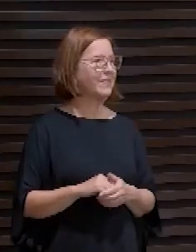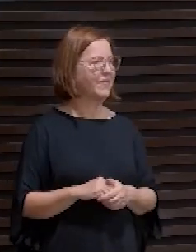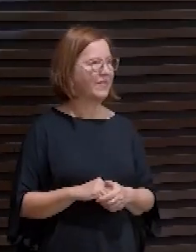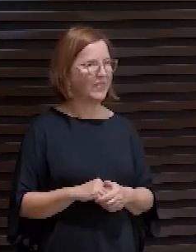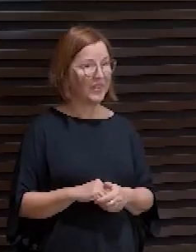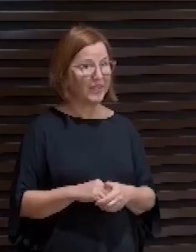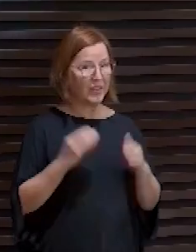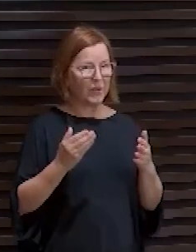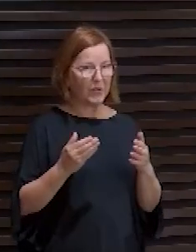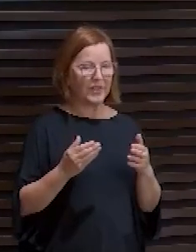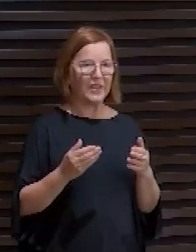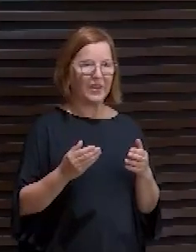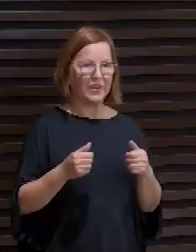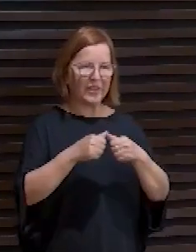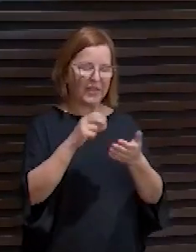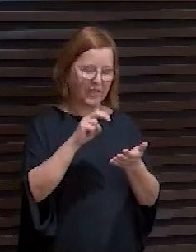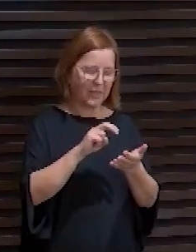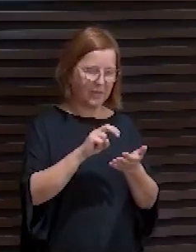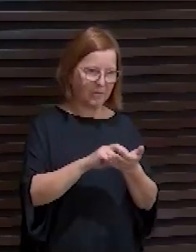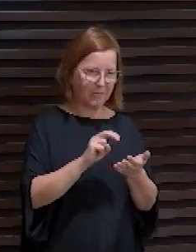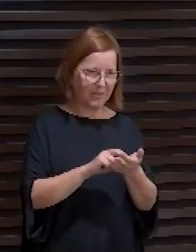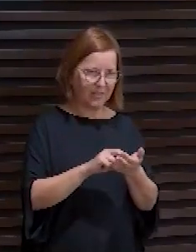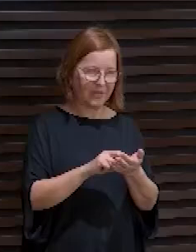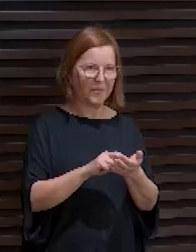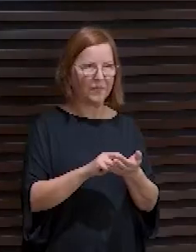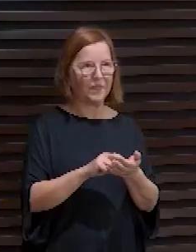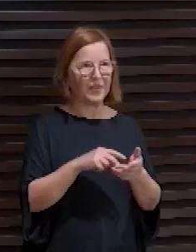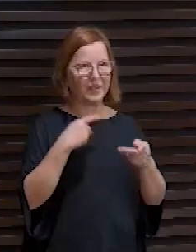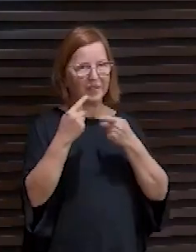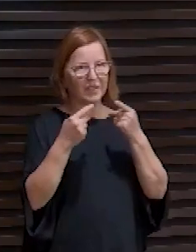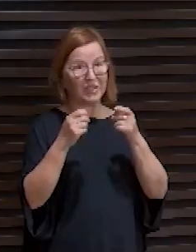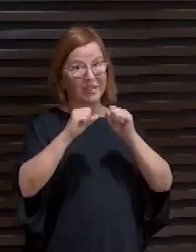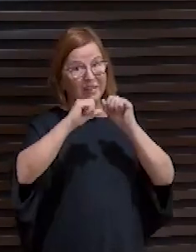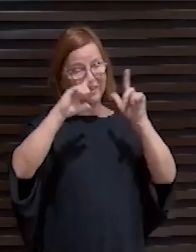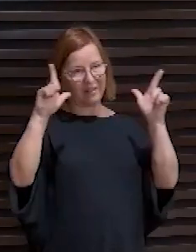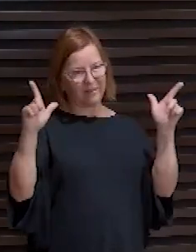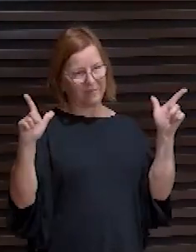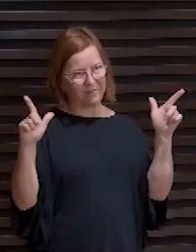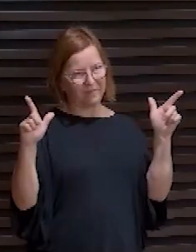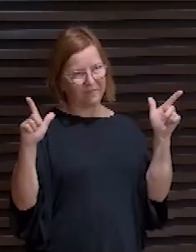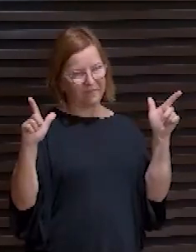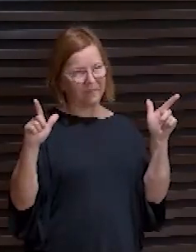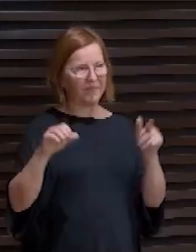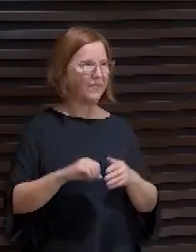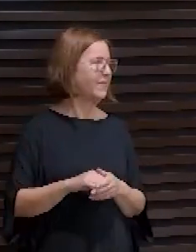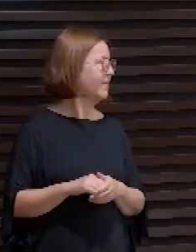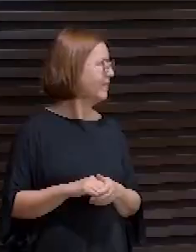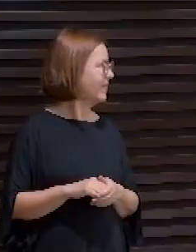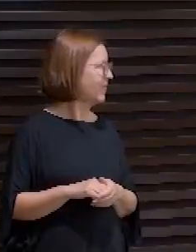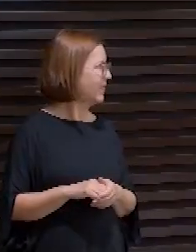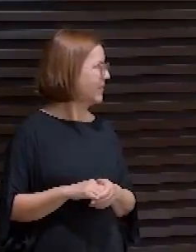nesta manhã deixar isso enfático para os irmãos. Recentemente eu vi um irmão que eu não sei o motivo,